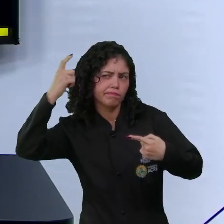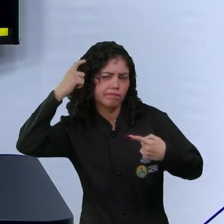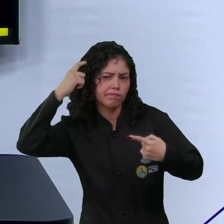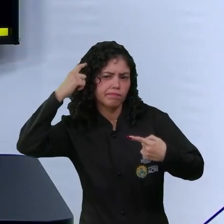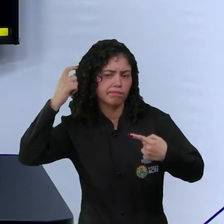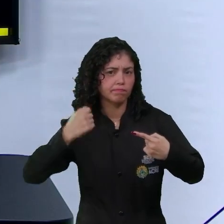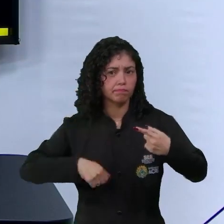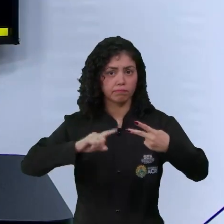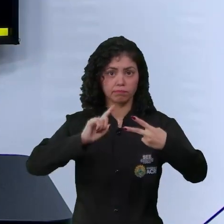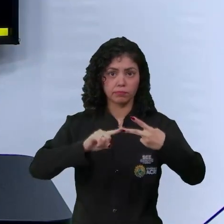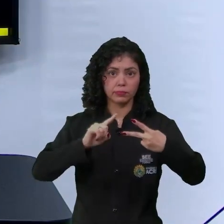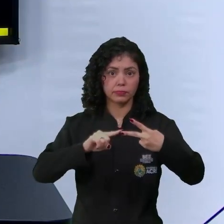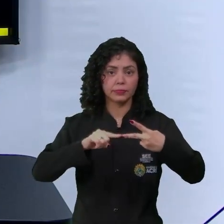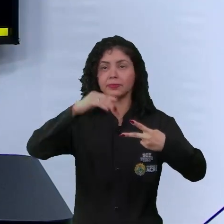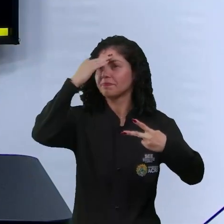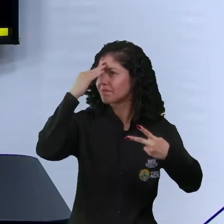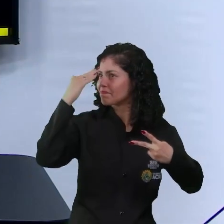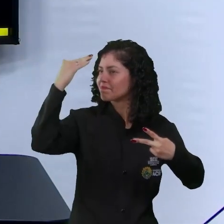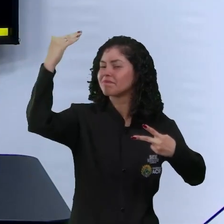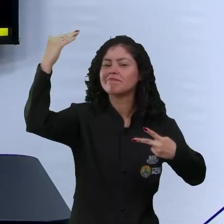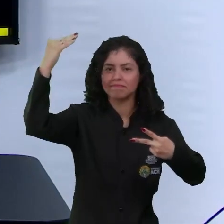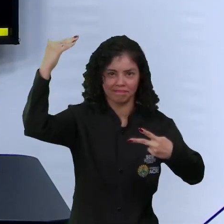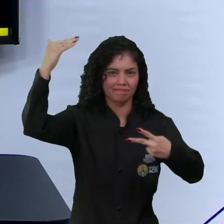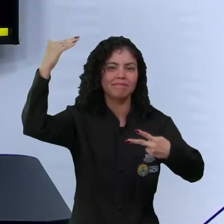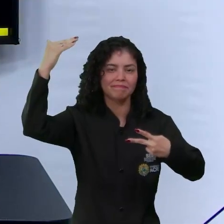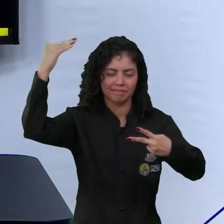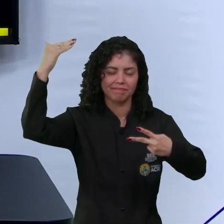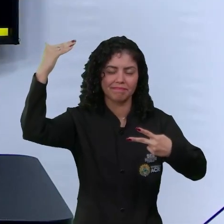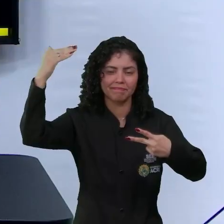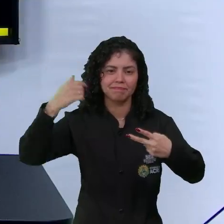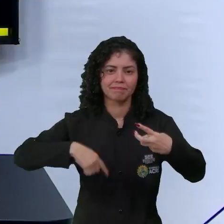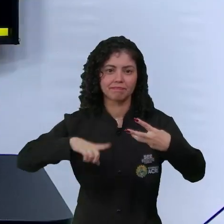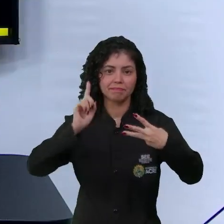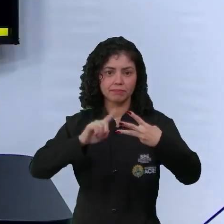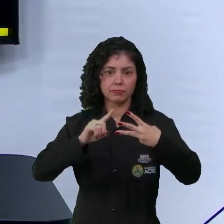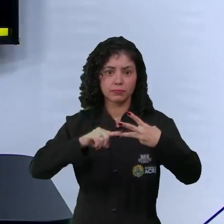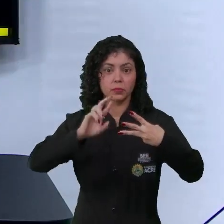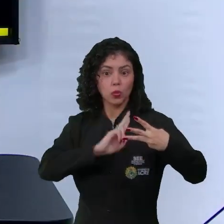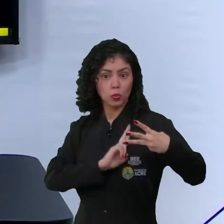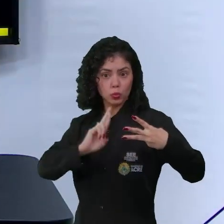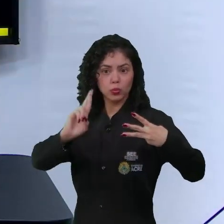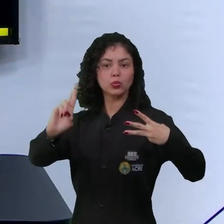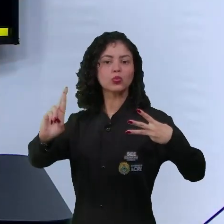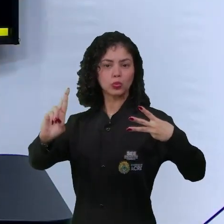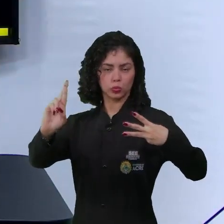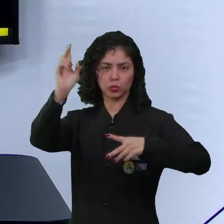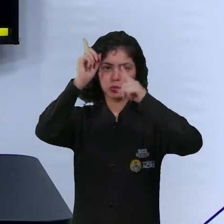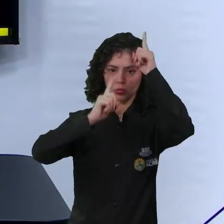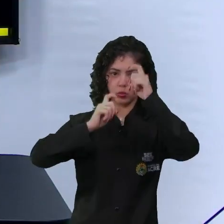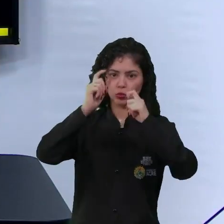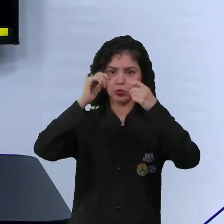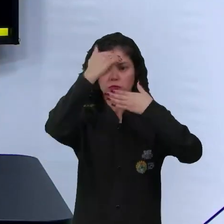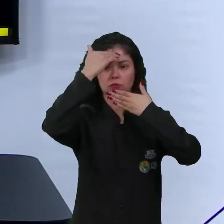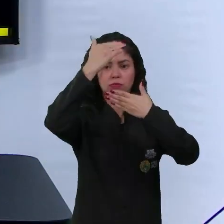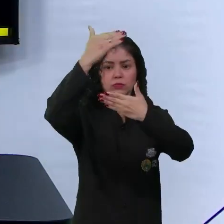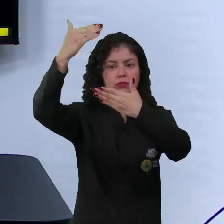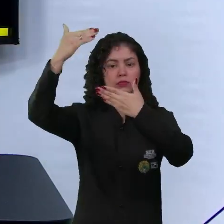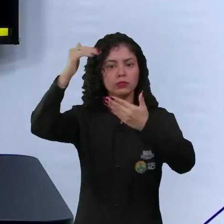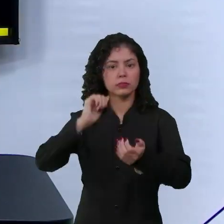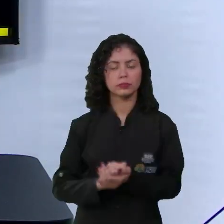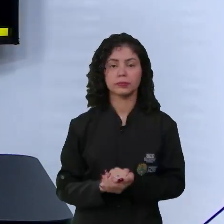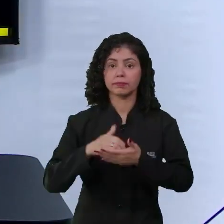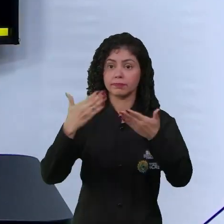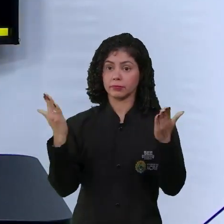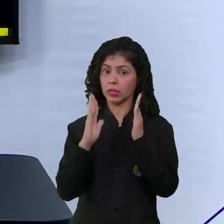seja de agradecimento, seja esse contexto de religioso, né, de expressar gratitude.